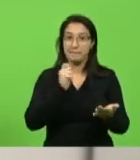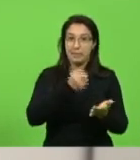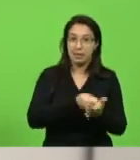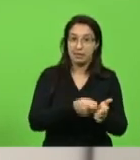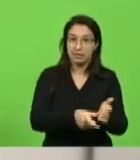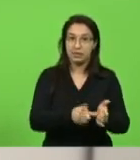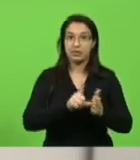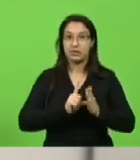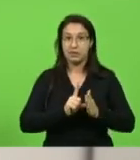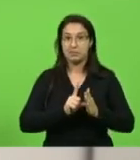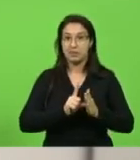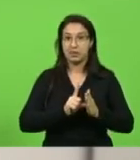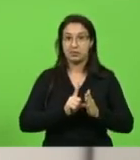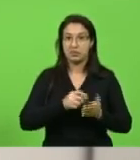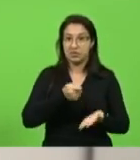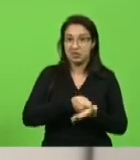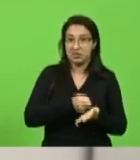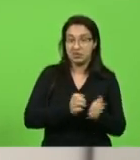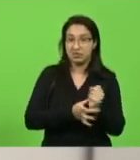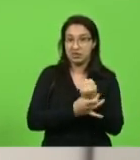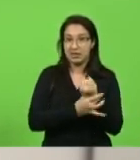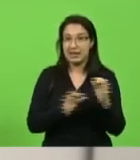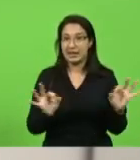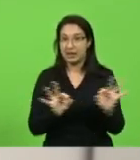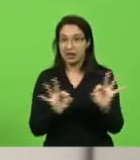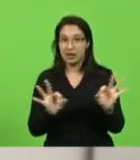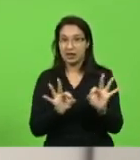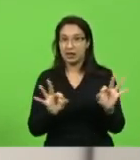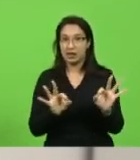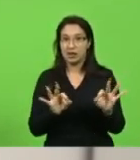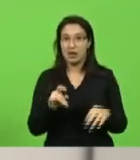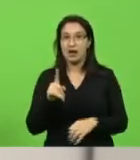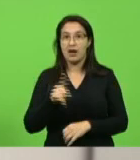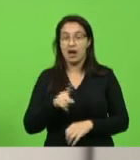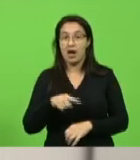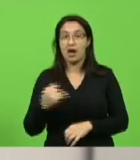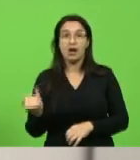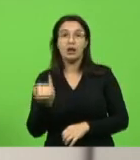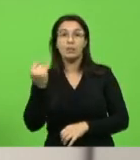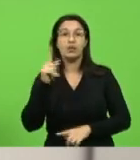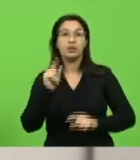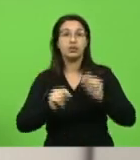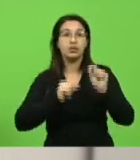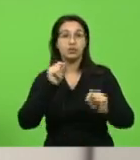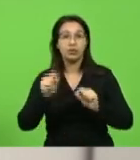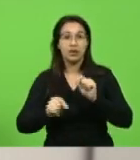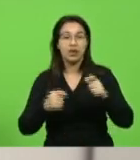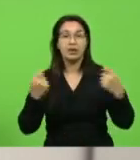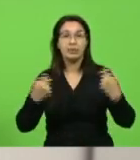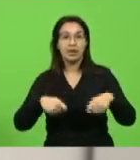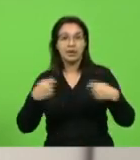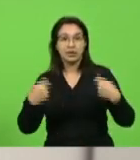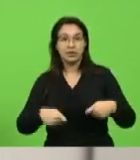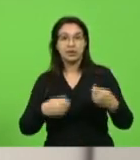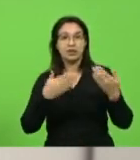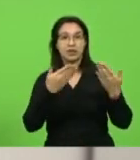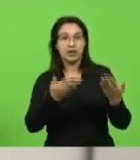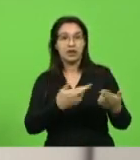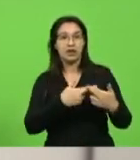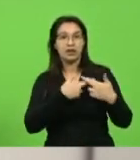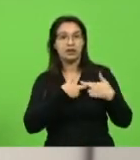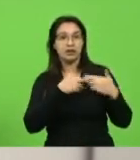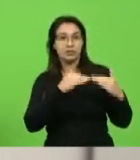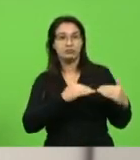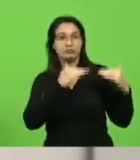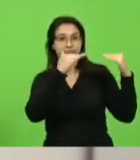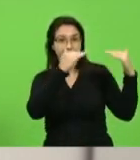antecipado sem a exigência de garantia contratual, era imprescindível haver motivação da autoridade competente.